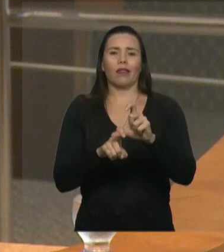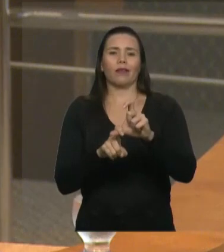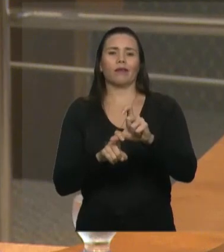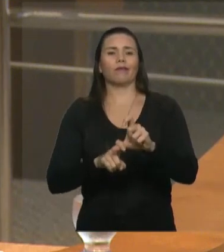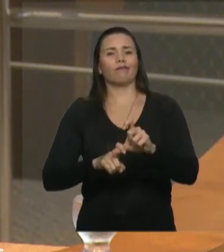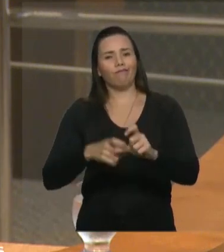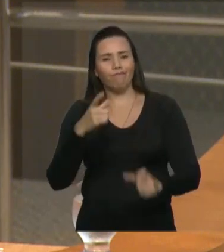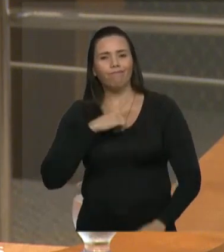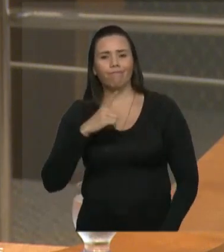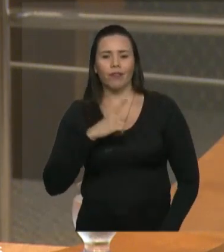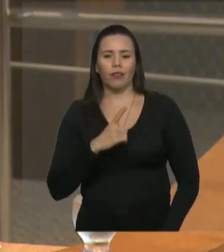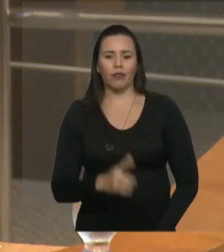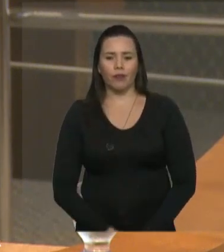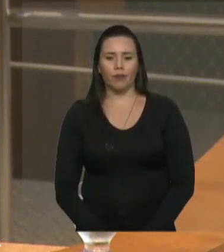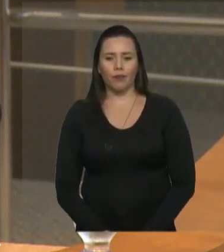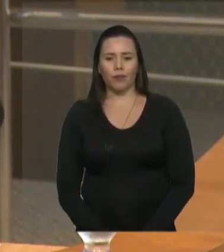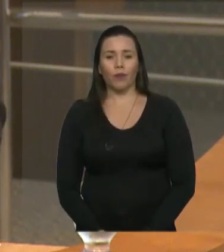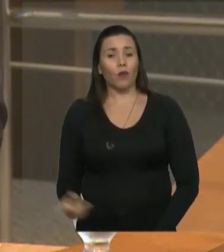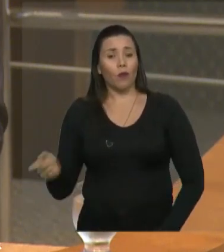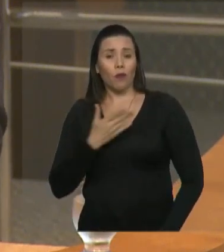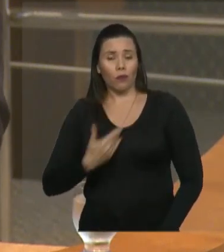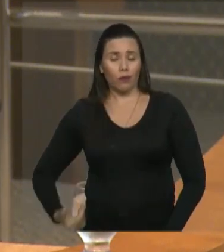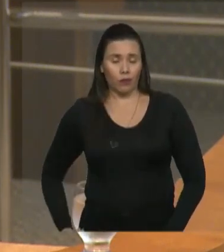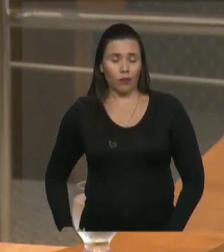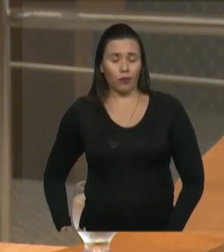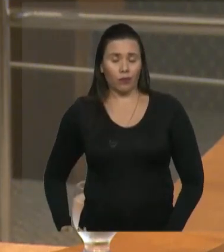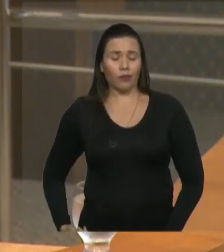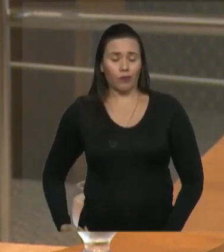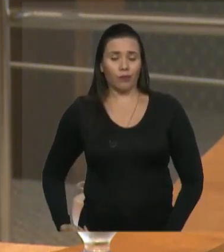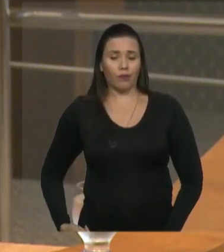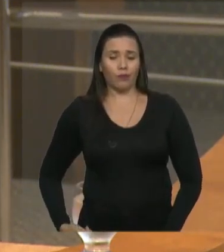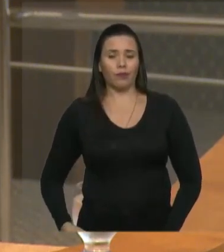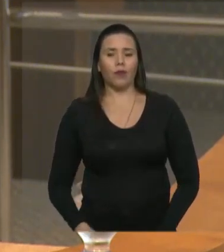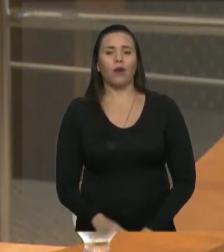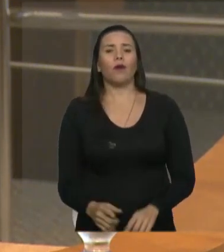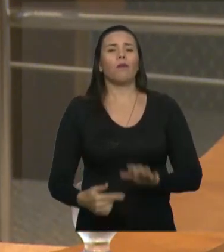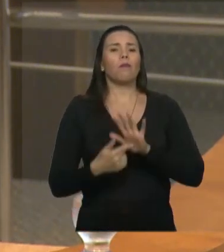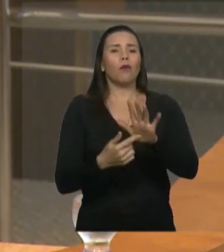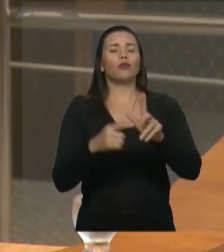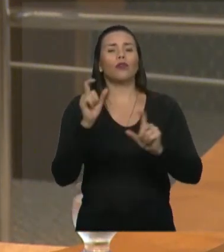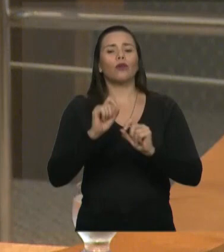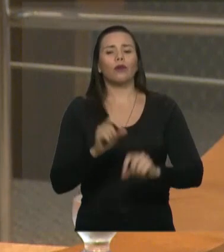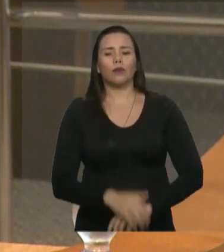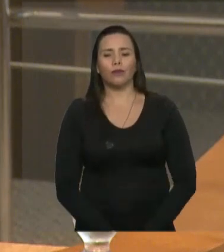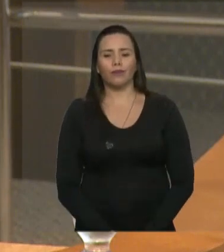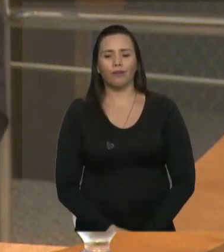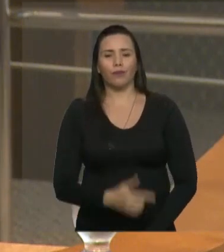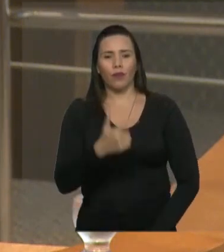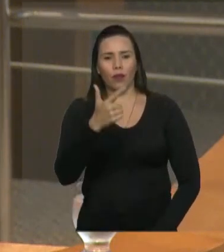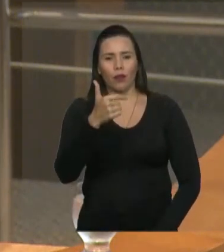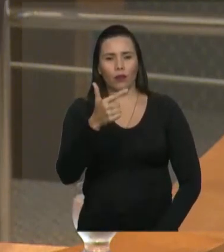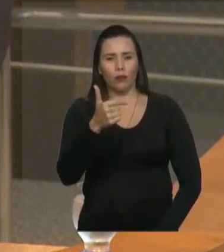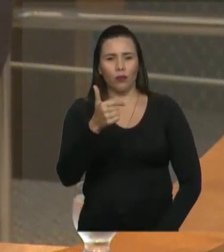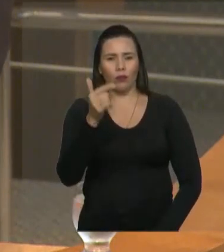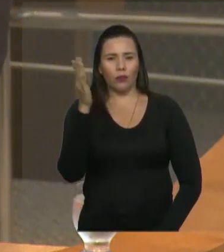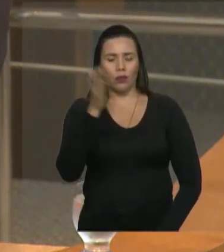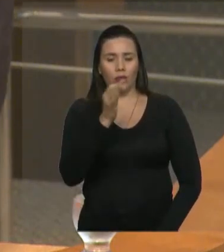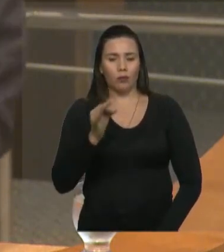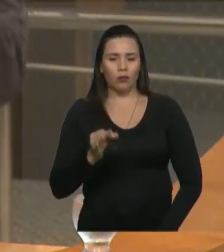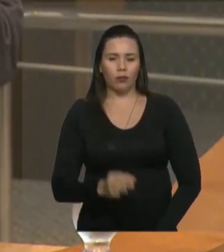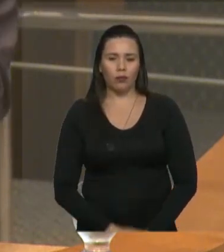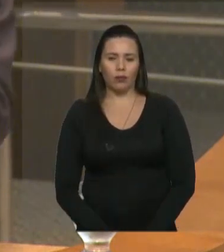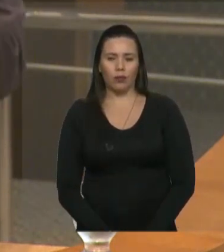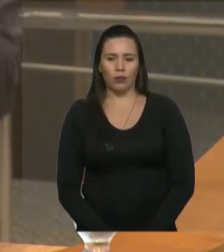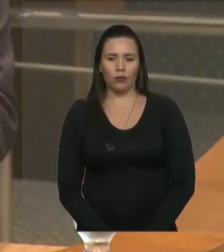Estado, como ele próprio disse no encaminhamento da LOA, aumentou em 12% o faturamento, mas aumentou em